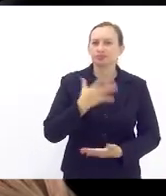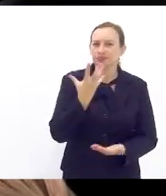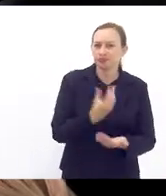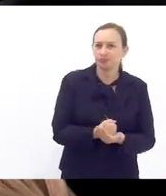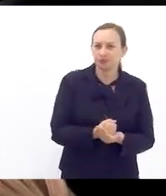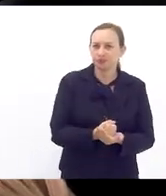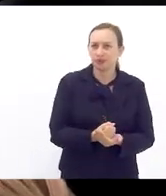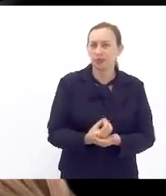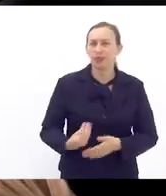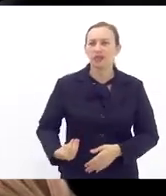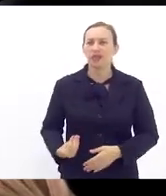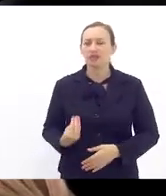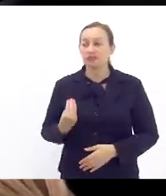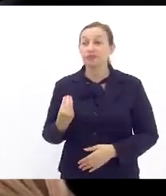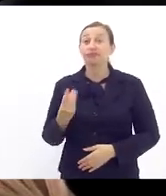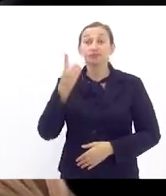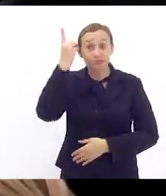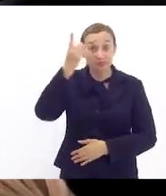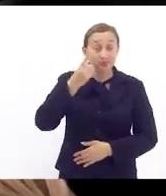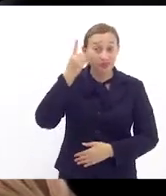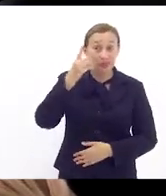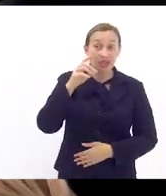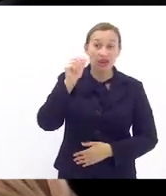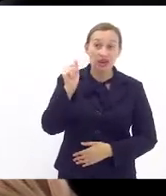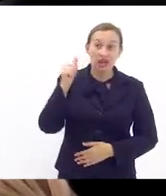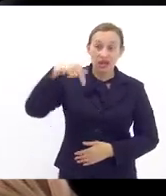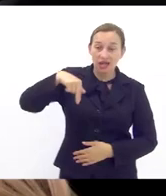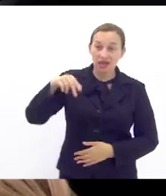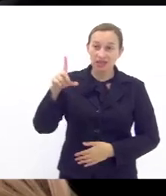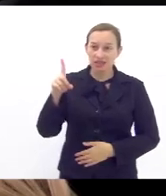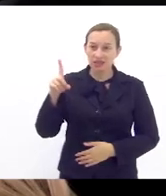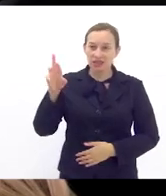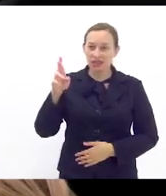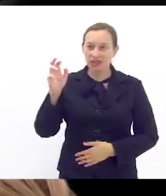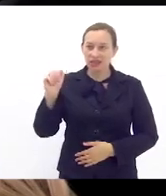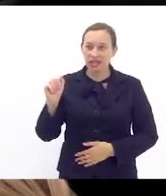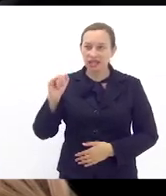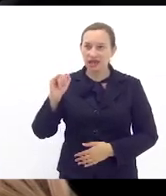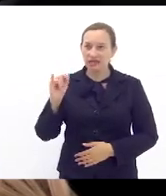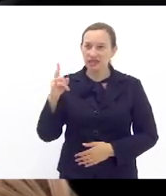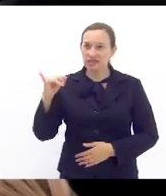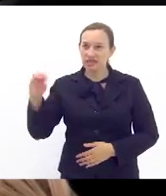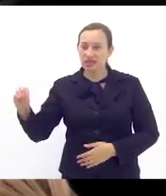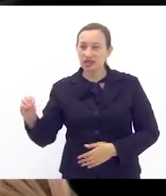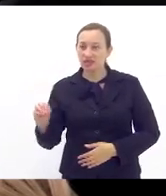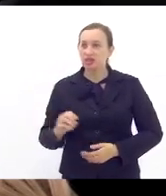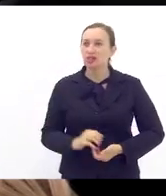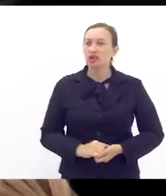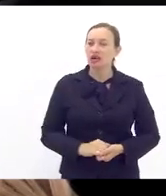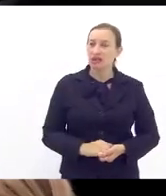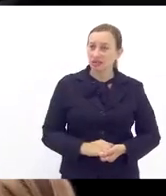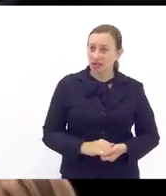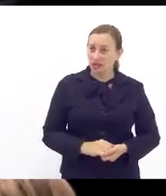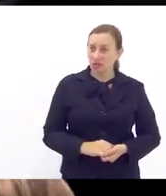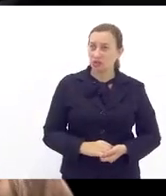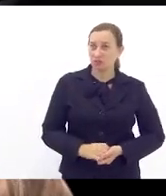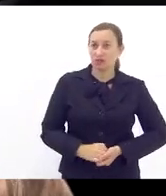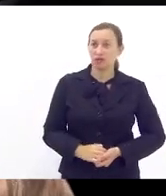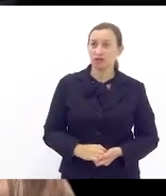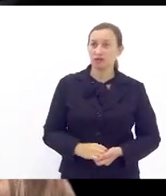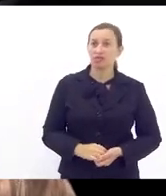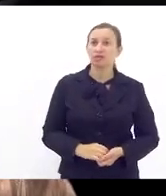a presença do deputado Andrézinho Siciliano que se faz presente aqui na mesa gostaria de franquear a palavra agora